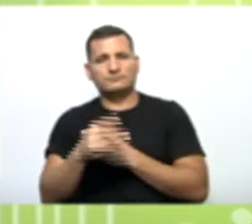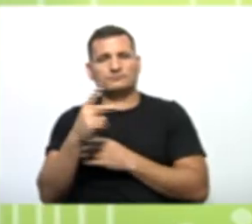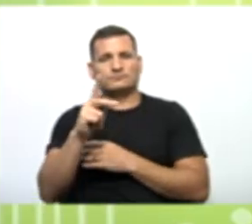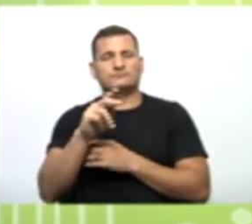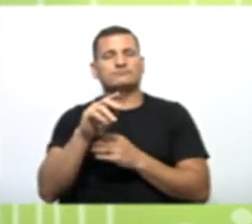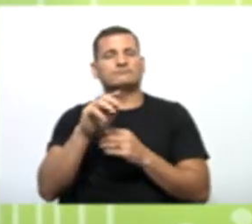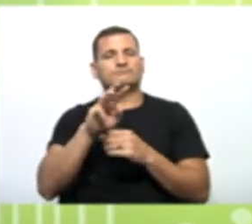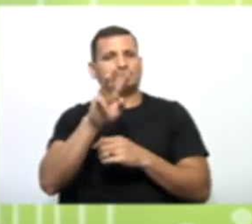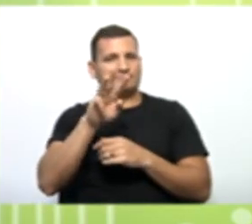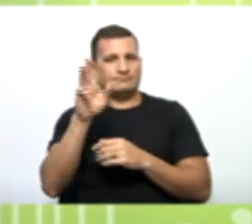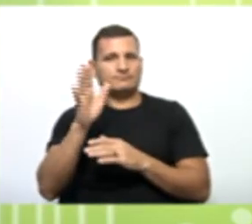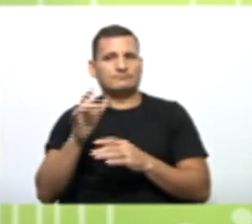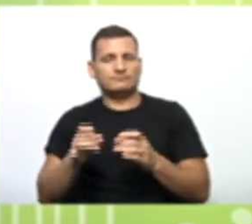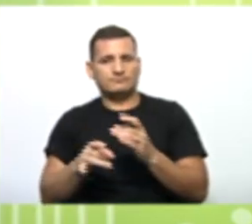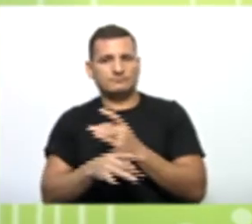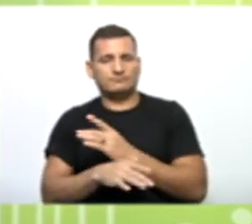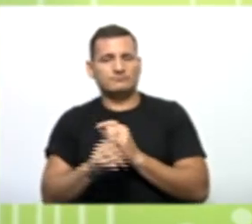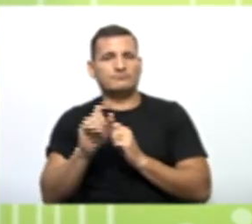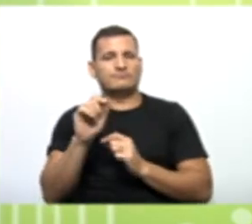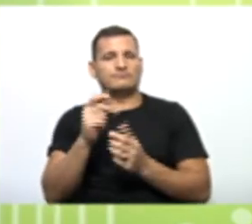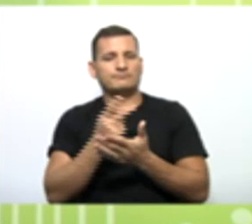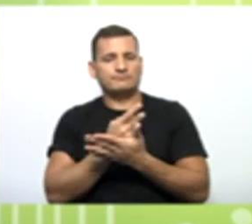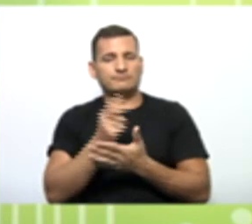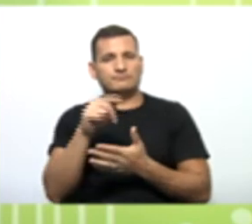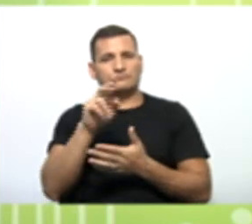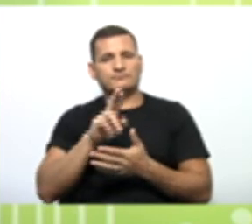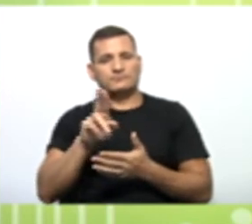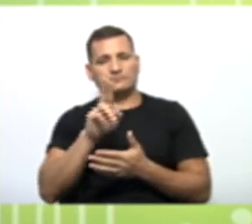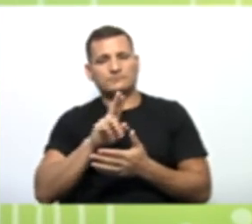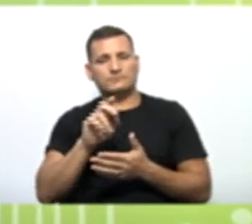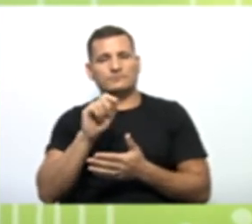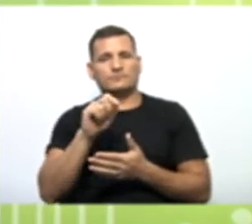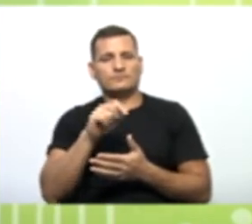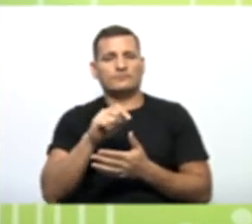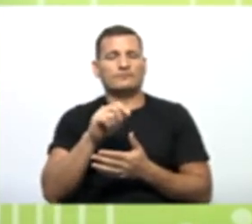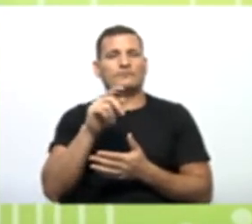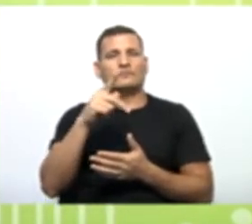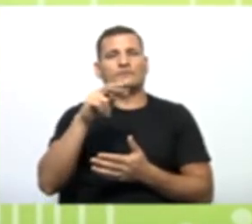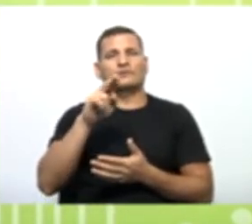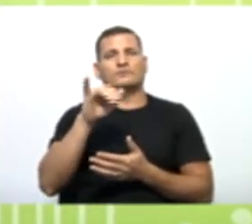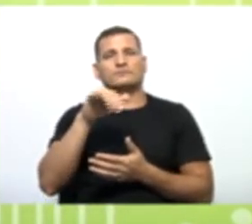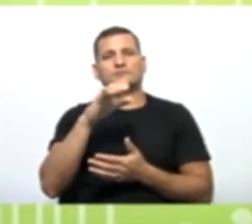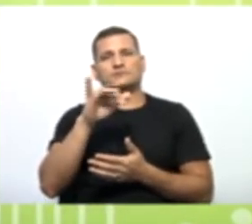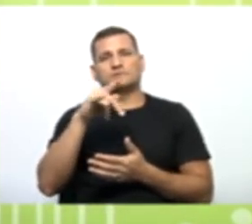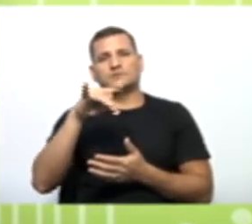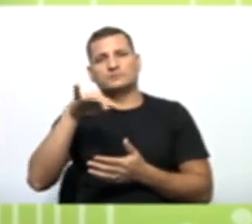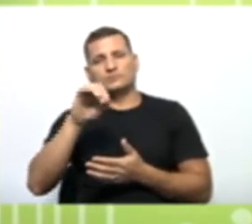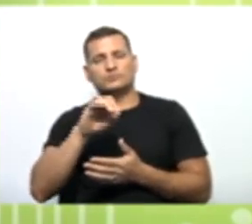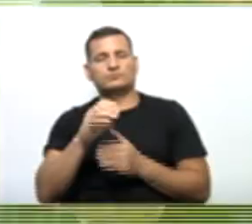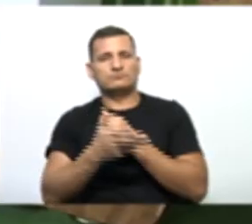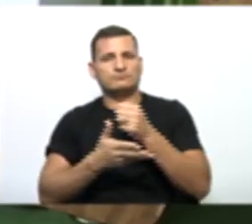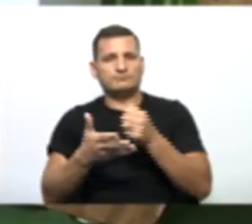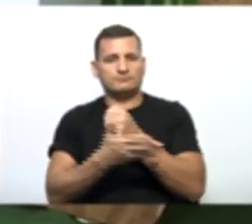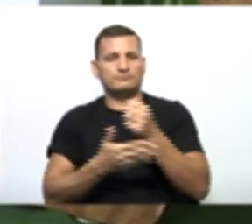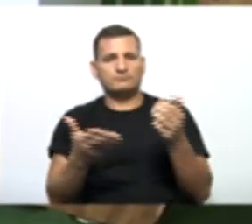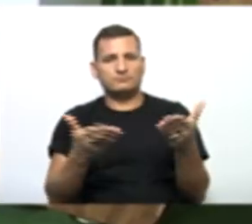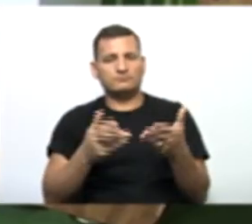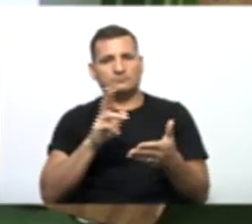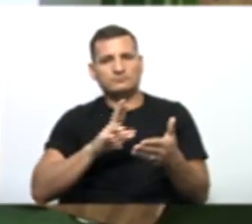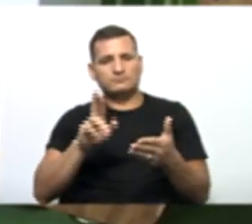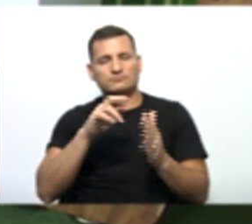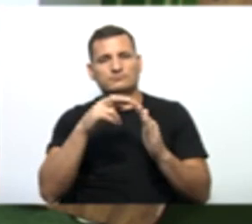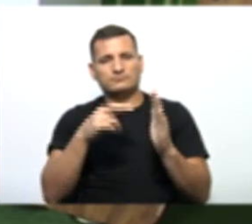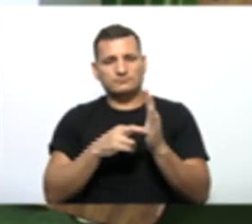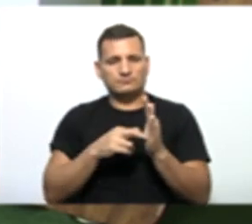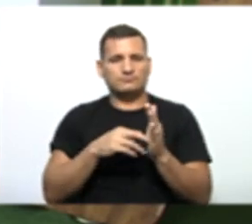pronta, e aí o que acontece? Aí vocês vão aplicar os princípios que a gente utilizou hoje em sala de aula, né, Silmar? Exatamente. A gente vai